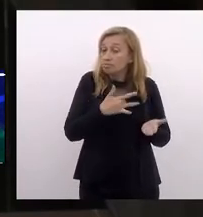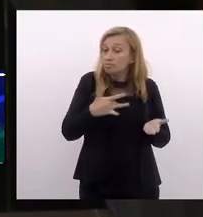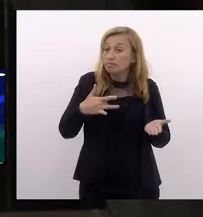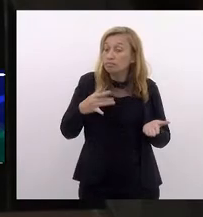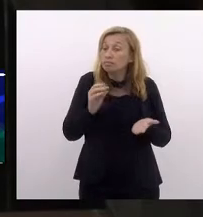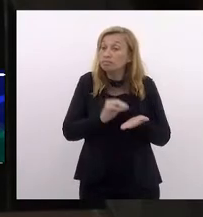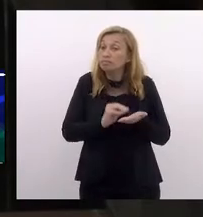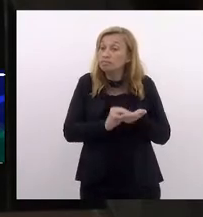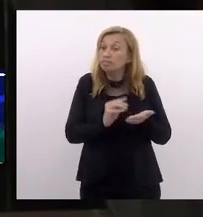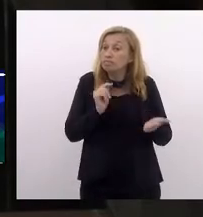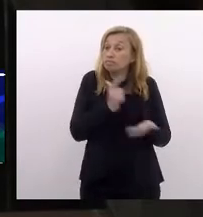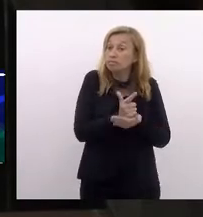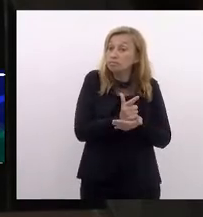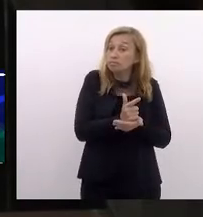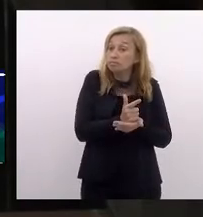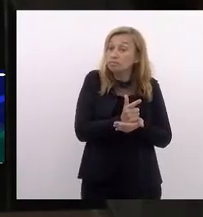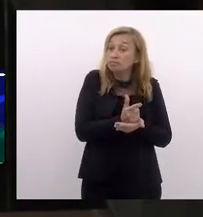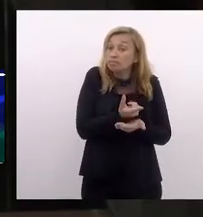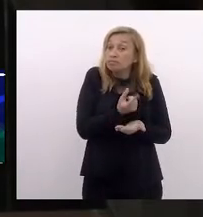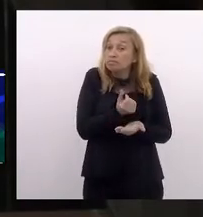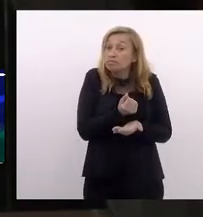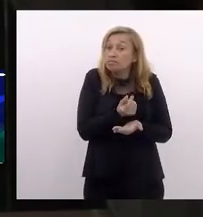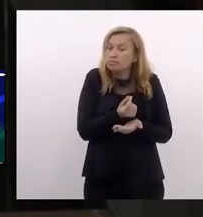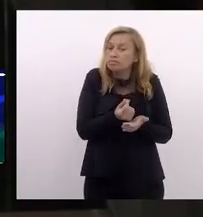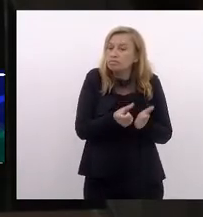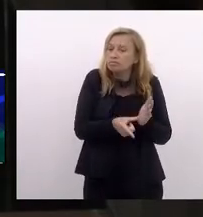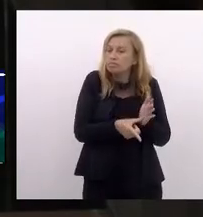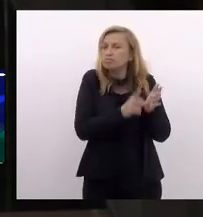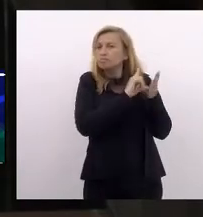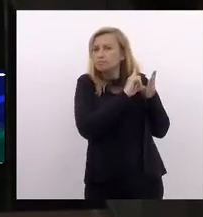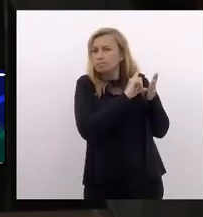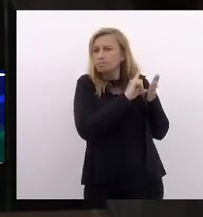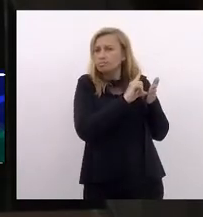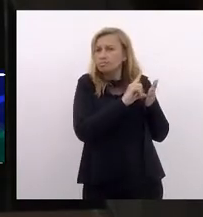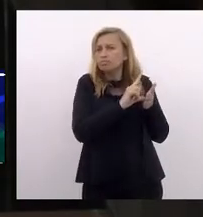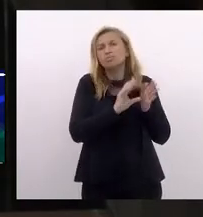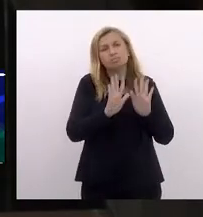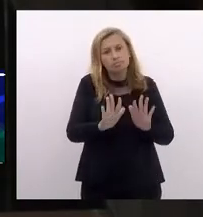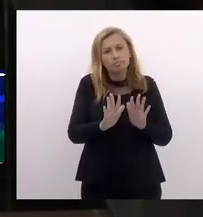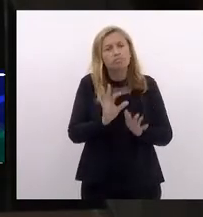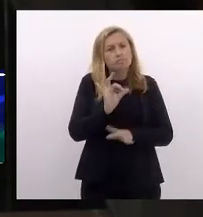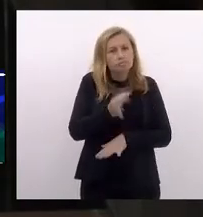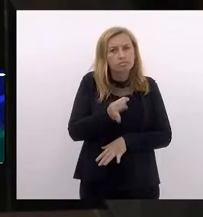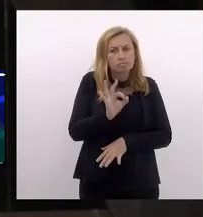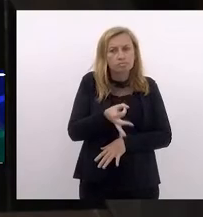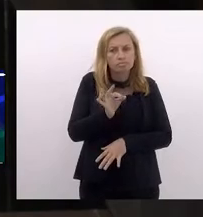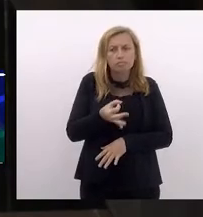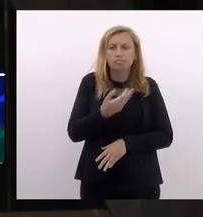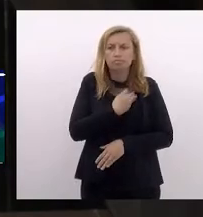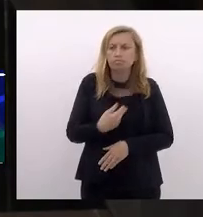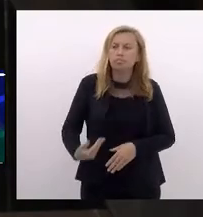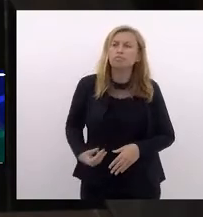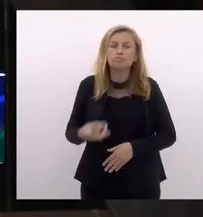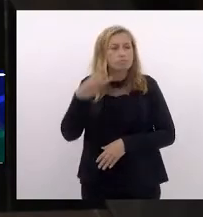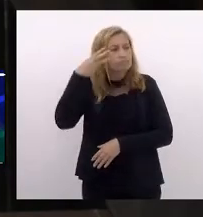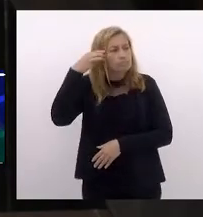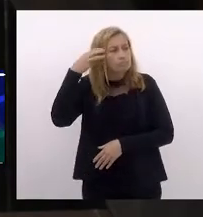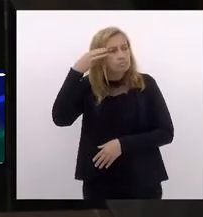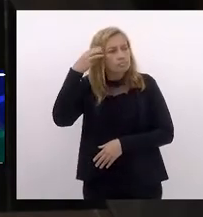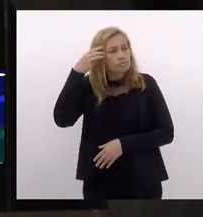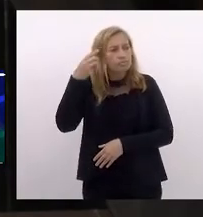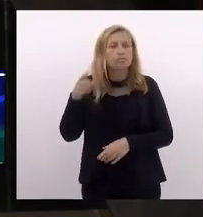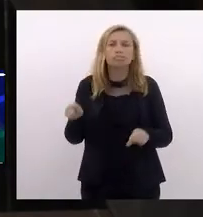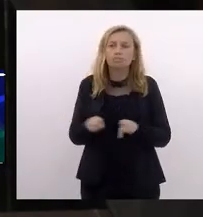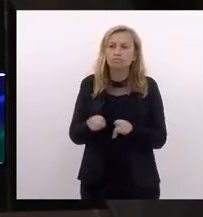pagar suas despesas de exercícios anteriores né mas se entrar nessa tecnicalidade o fato concreto é que o governo Wilson vício